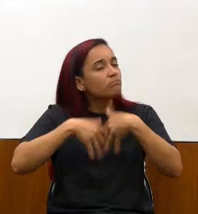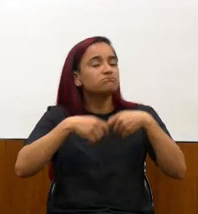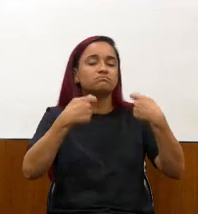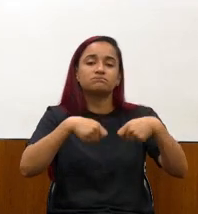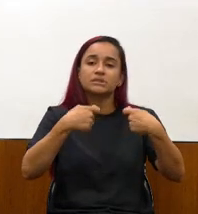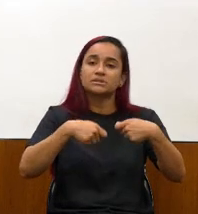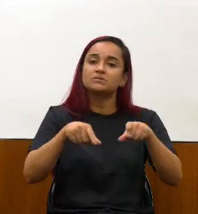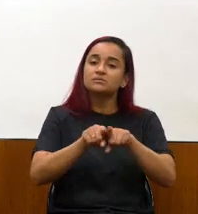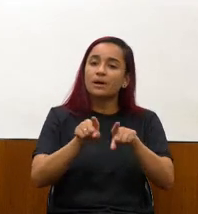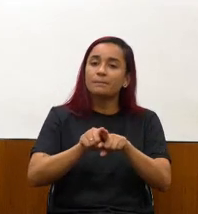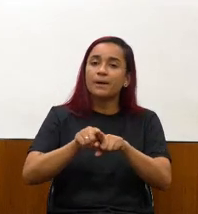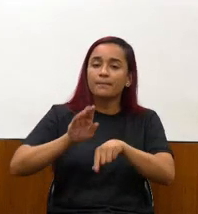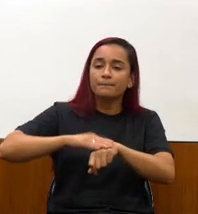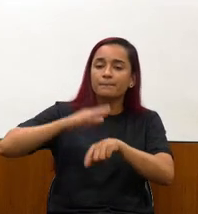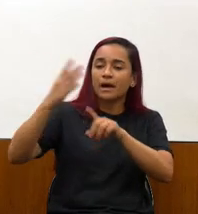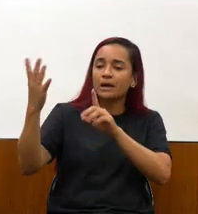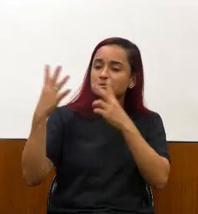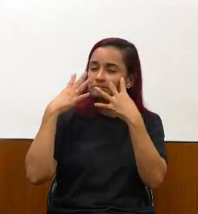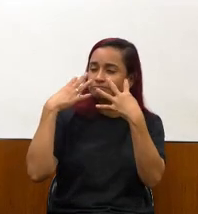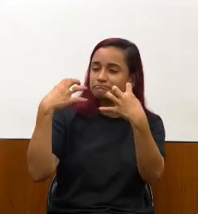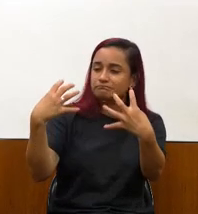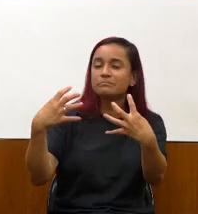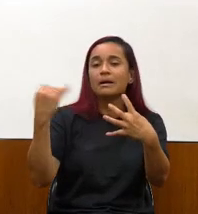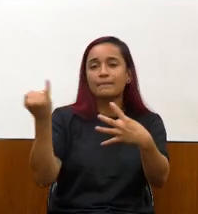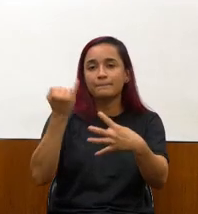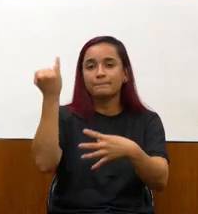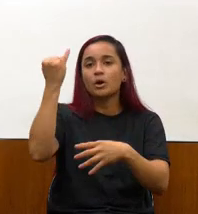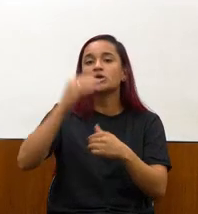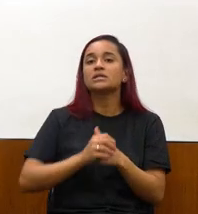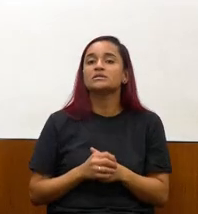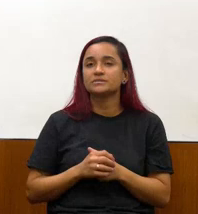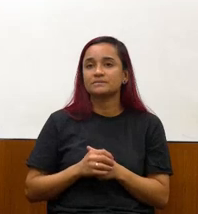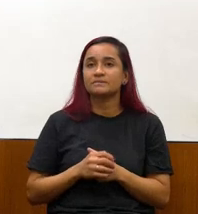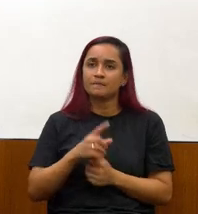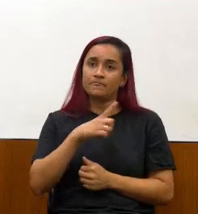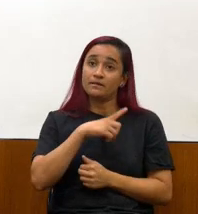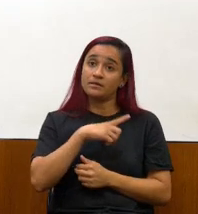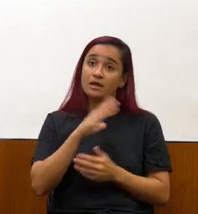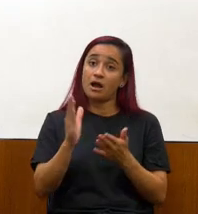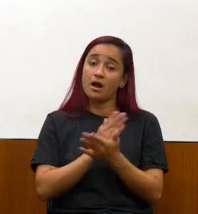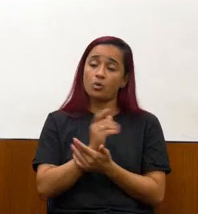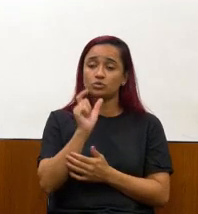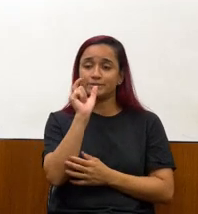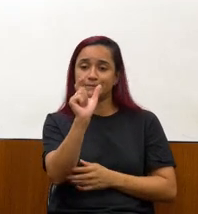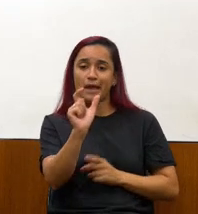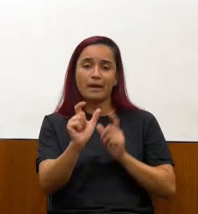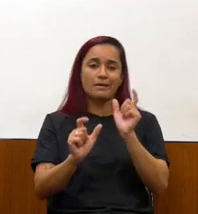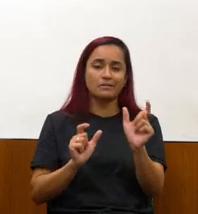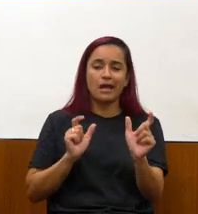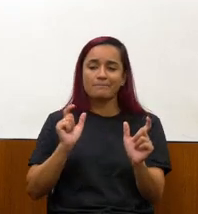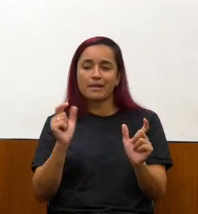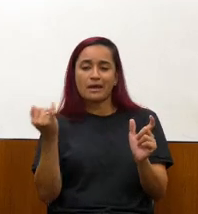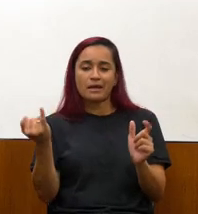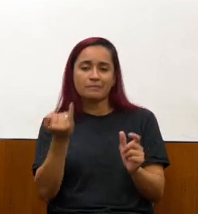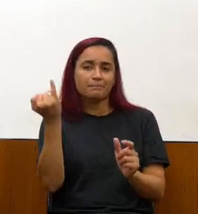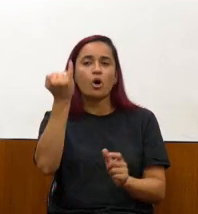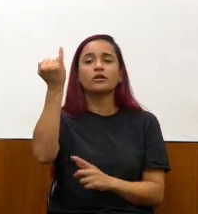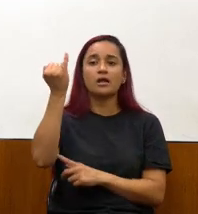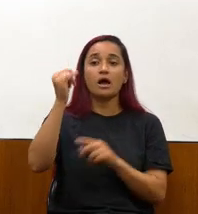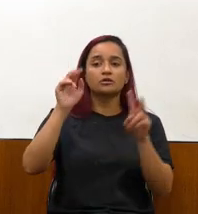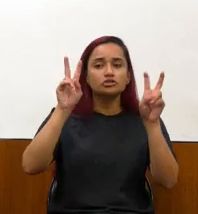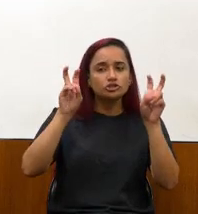dia mais atrativa. A gente tem termos e temas muito interessantes sendo discutidos nessa casa hoje, não só nessa